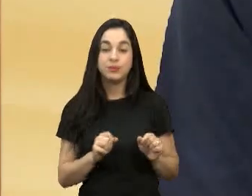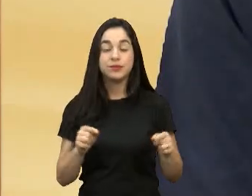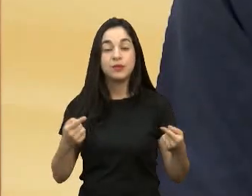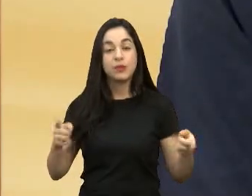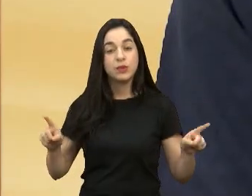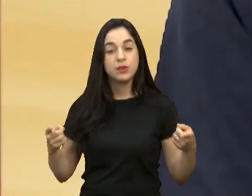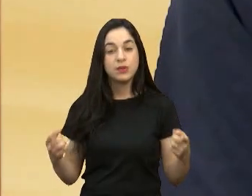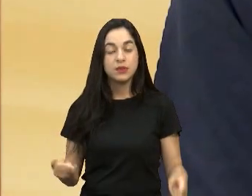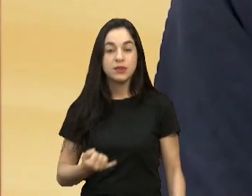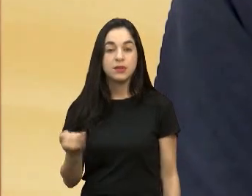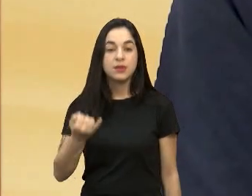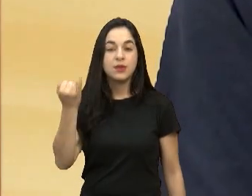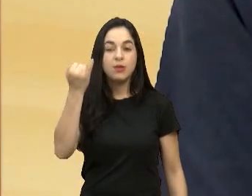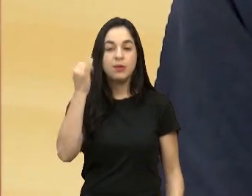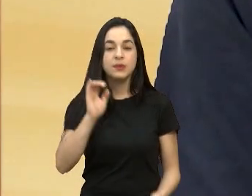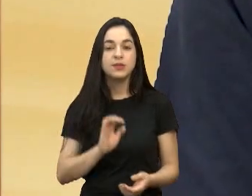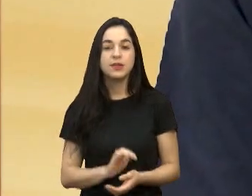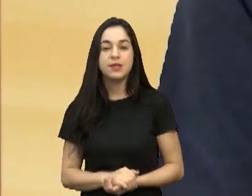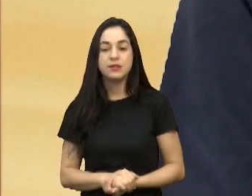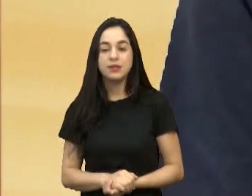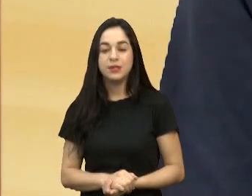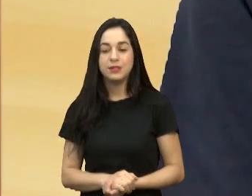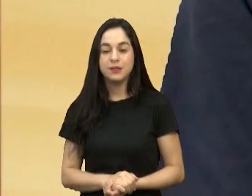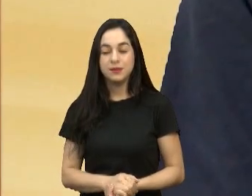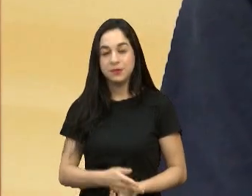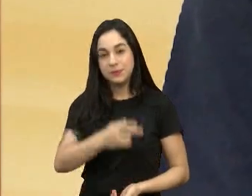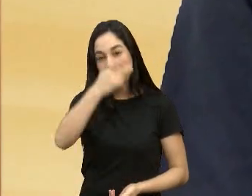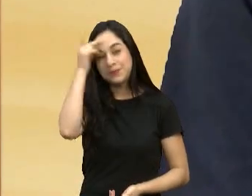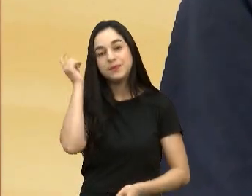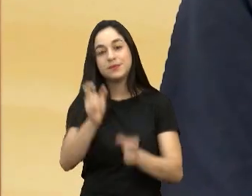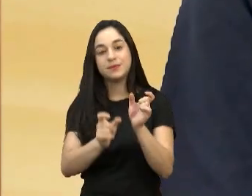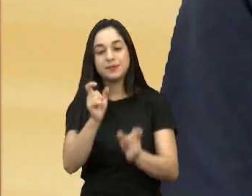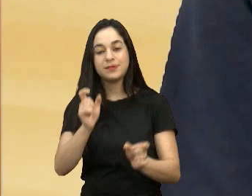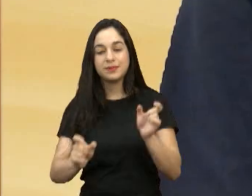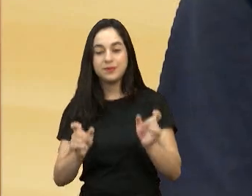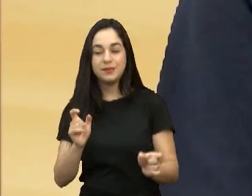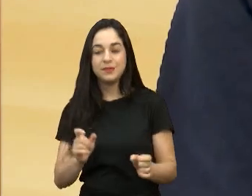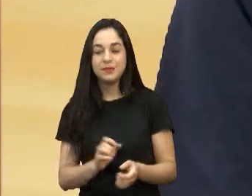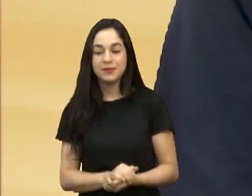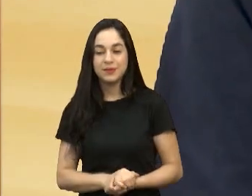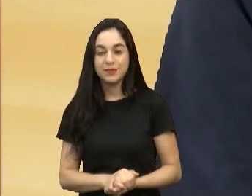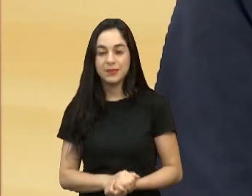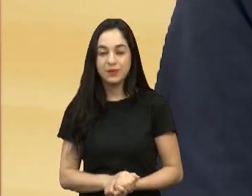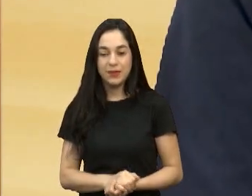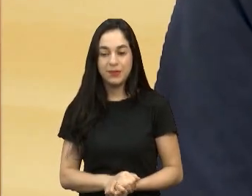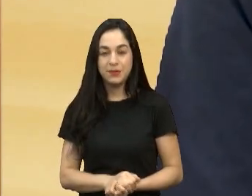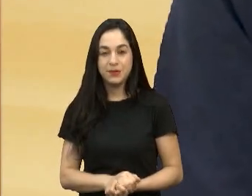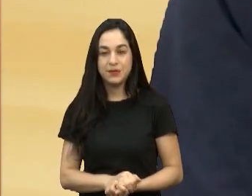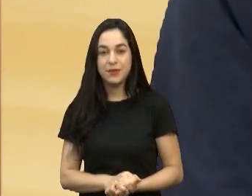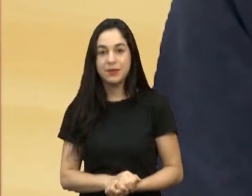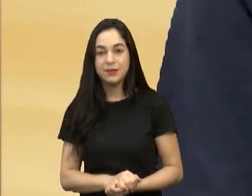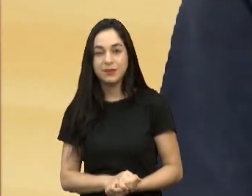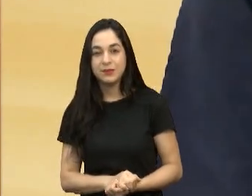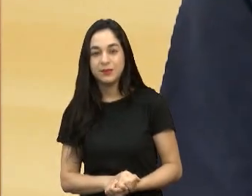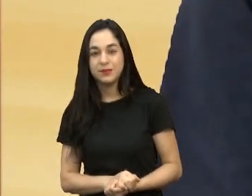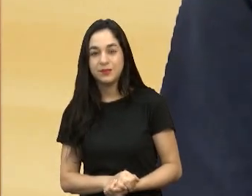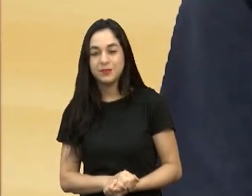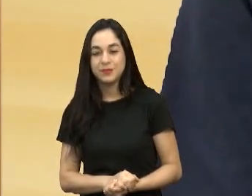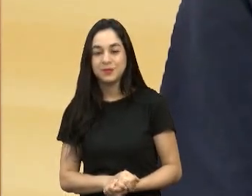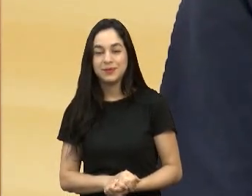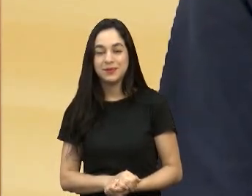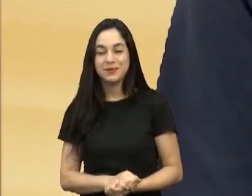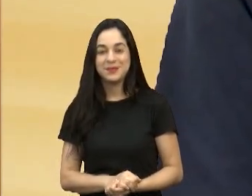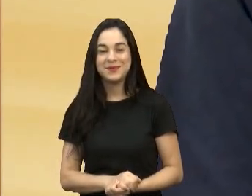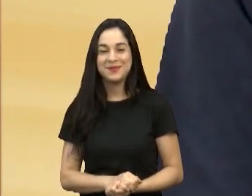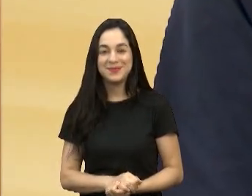muito importante na vida das pessoas que, vamos assim dizer, eu mesmo, auto se declaro como resgatado pela música